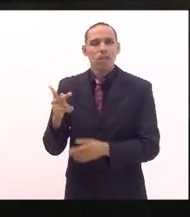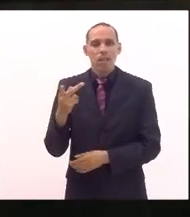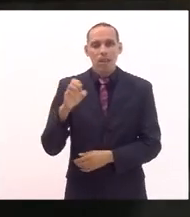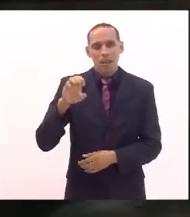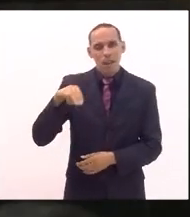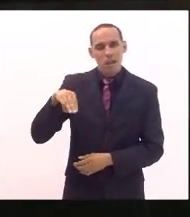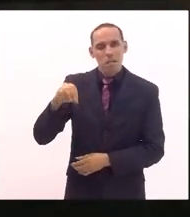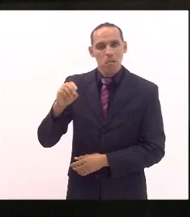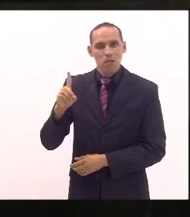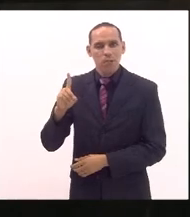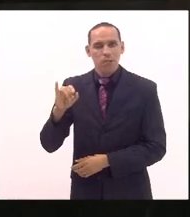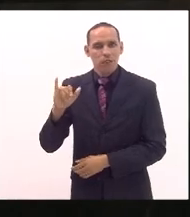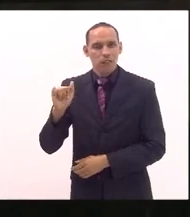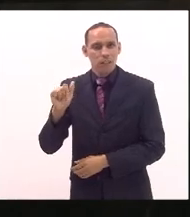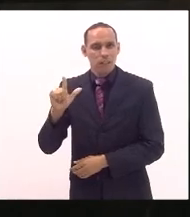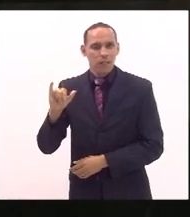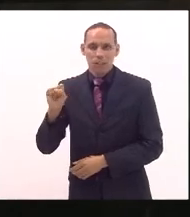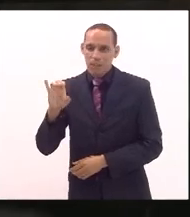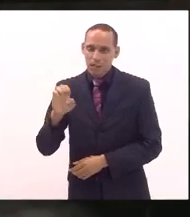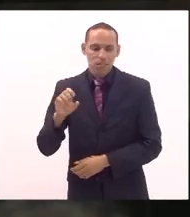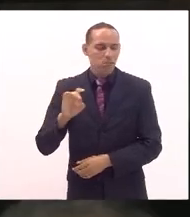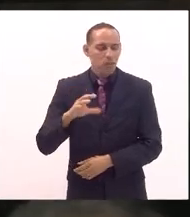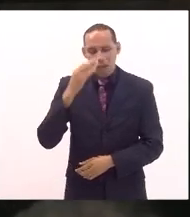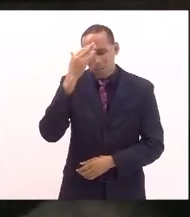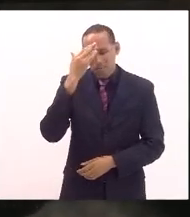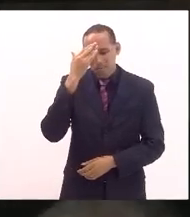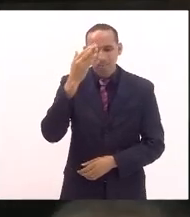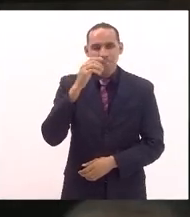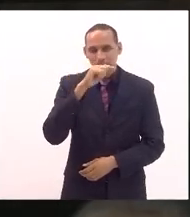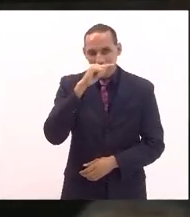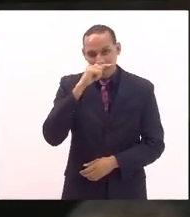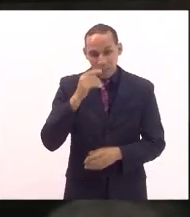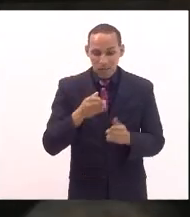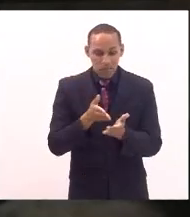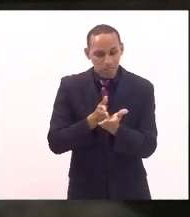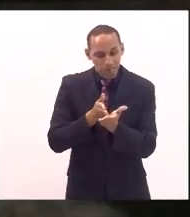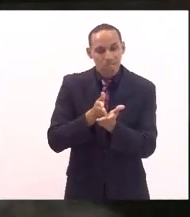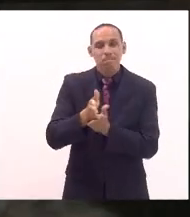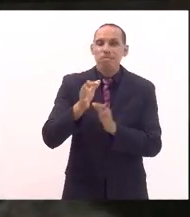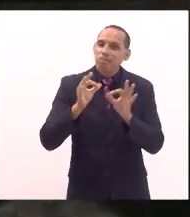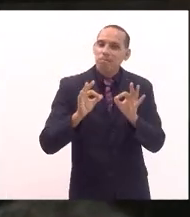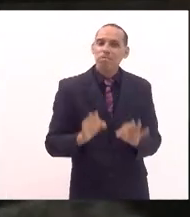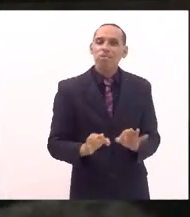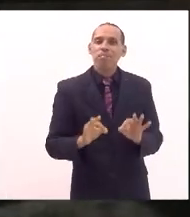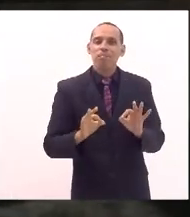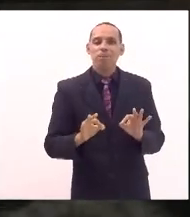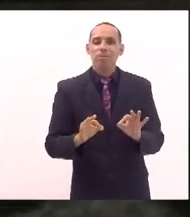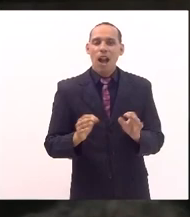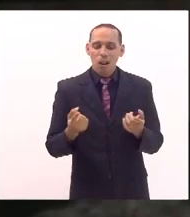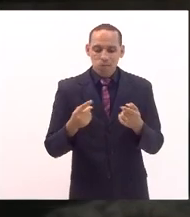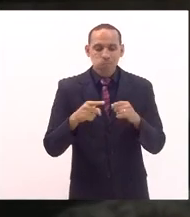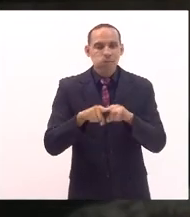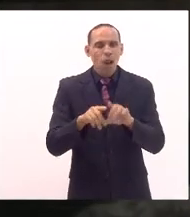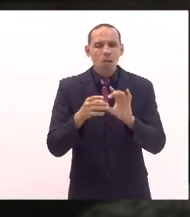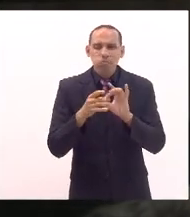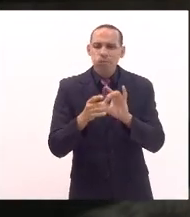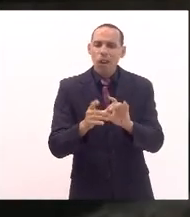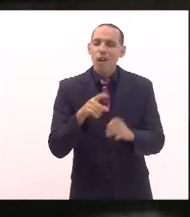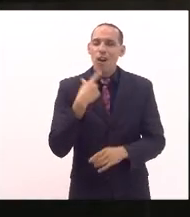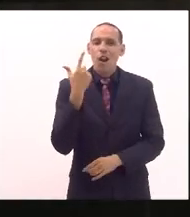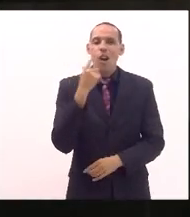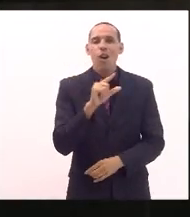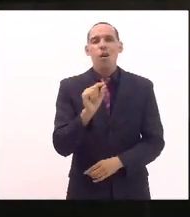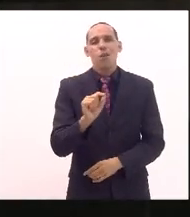eu só tenho que agradecer agradecer e ver que a gente tá andando no caminho certo é com parceria com união que a gente